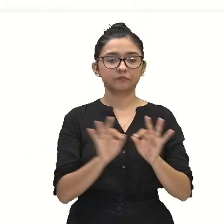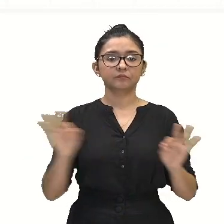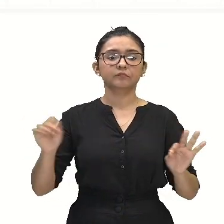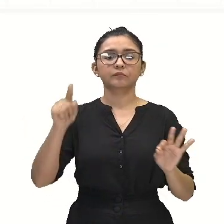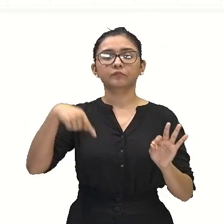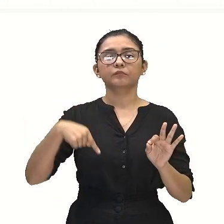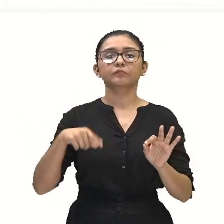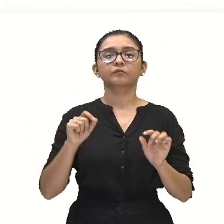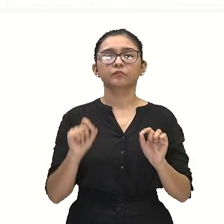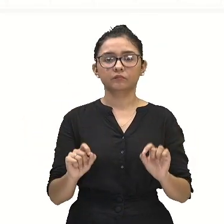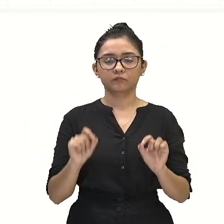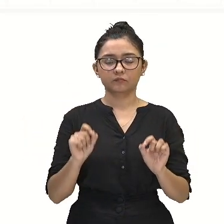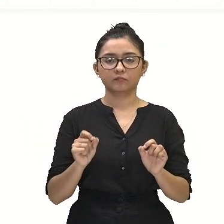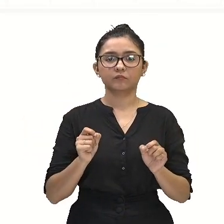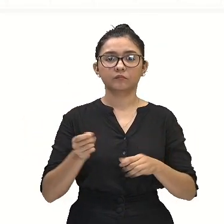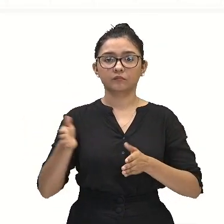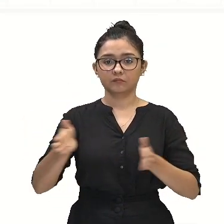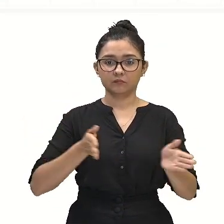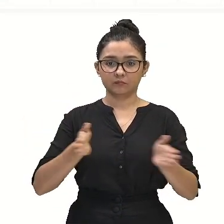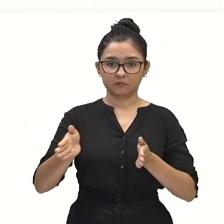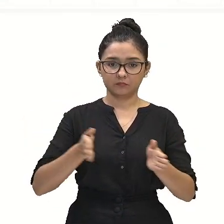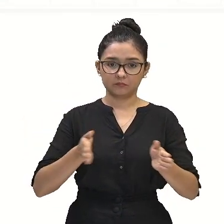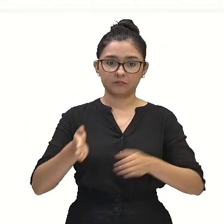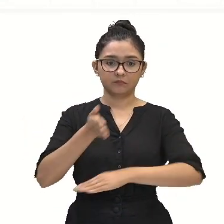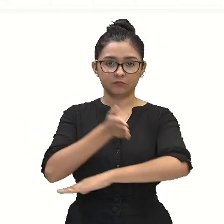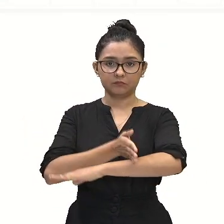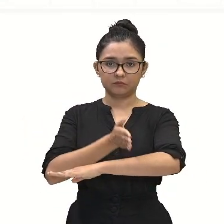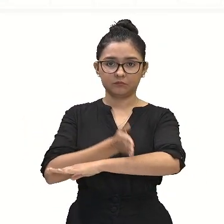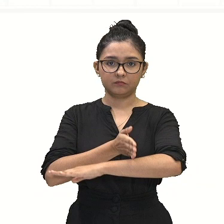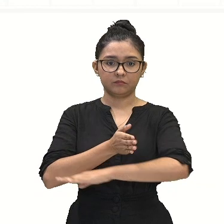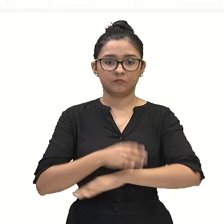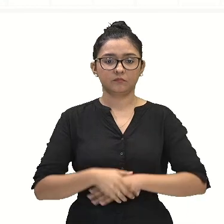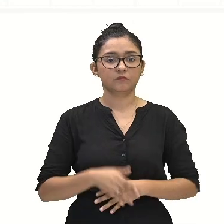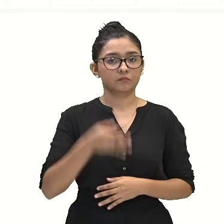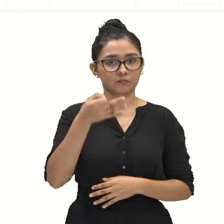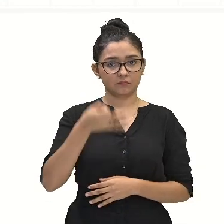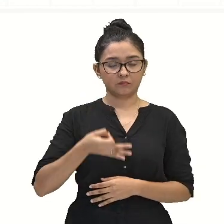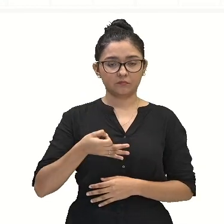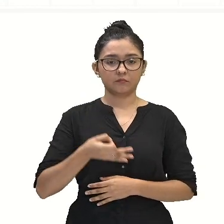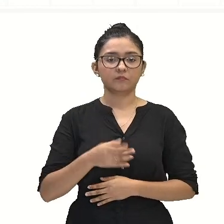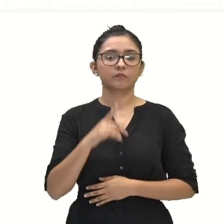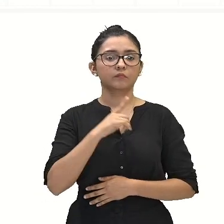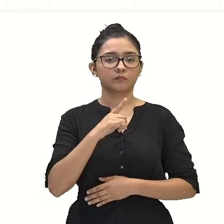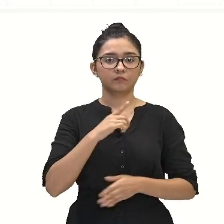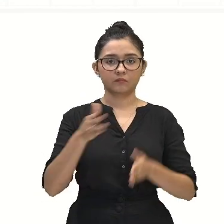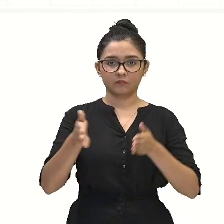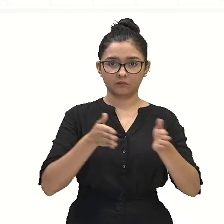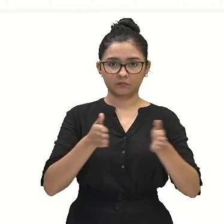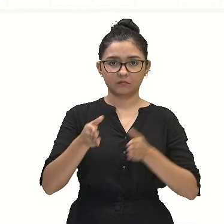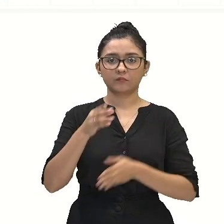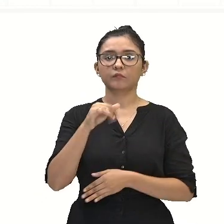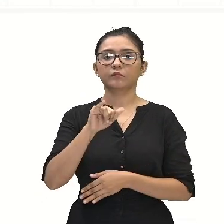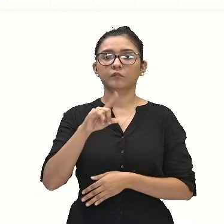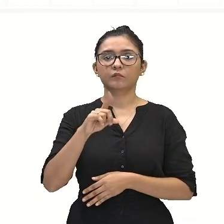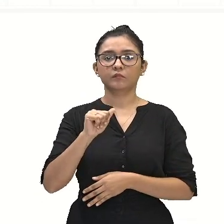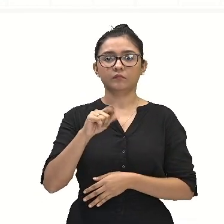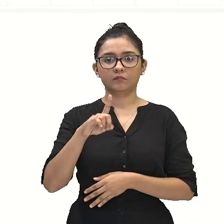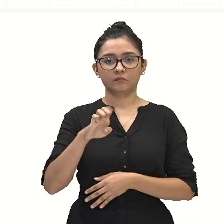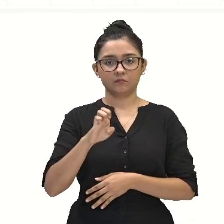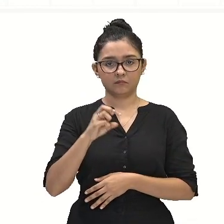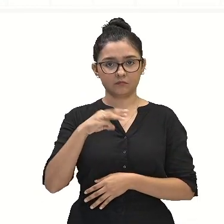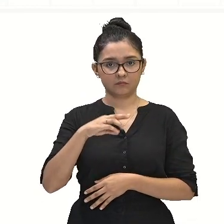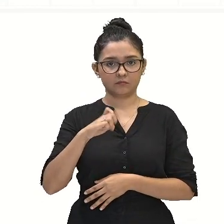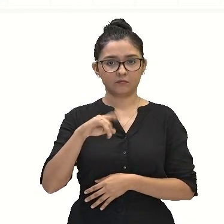de Idade Média, correto? Então, temos aqui esse período. No entanto, como ele é um